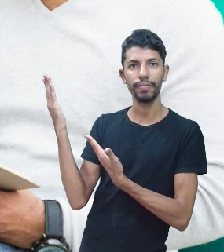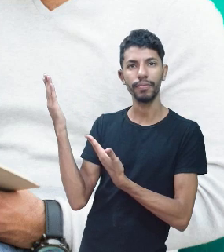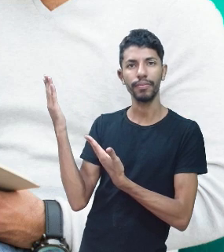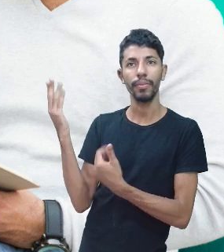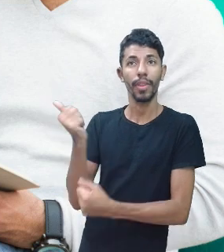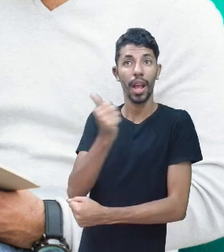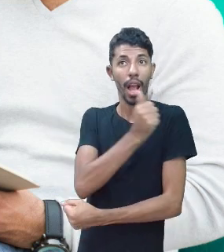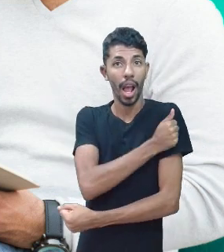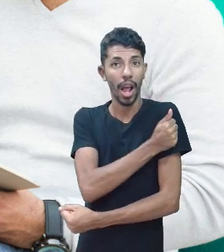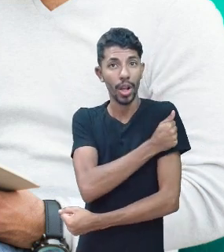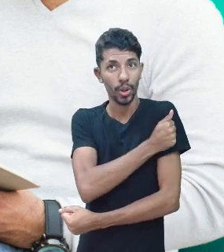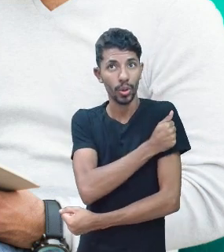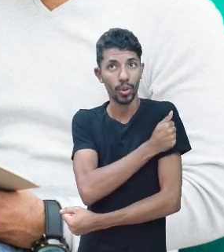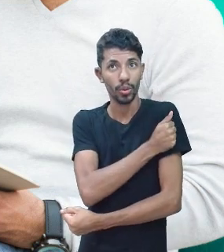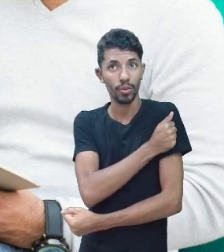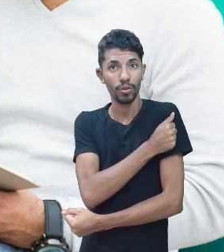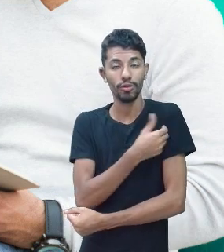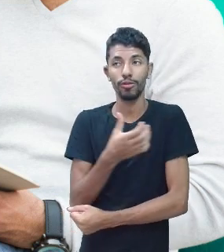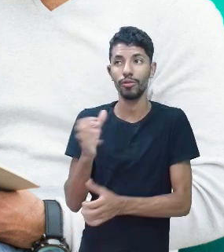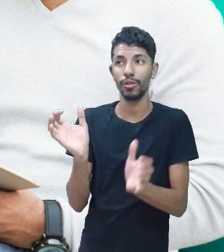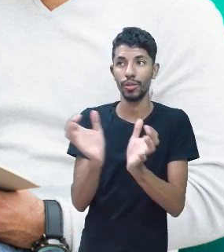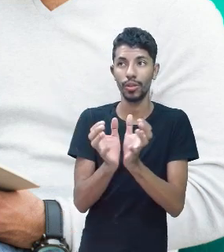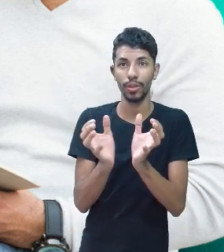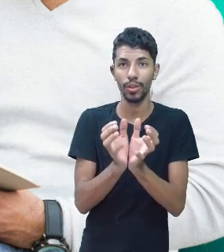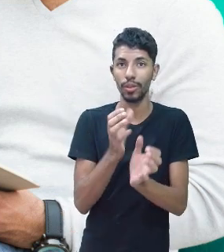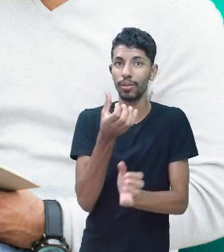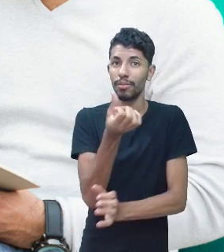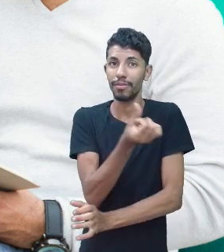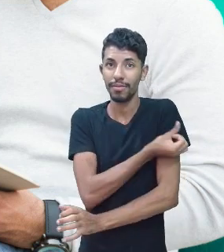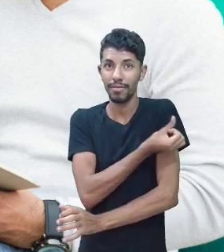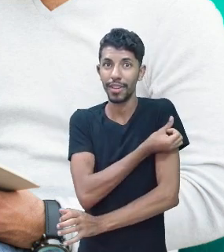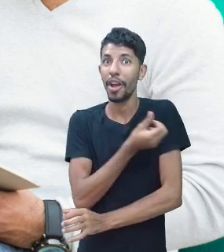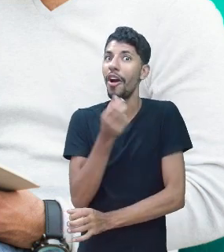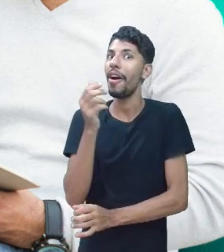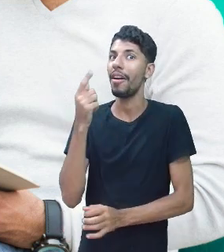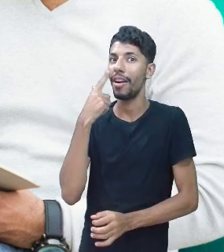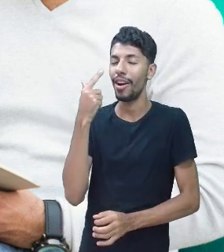do 6º ano. Olha, eu usei a série de vocês